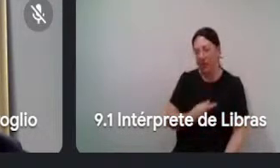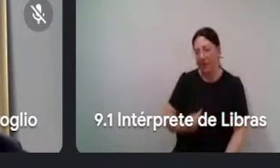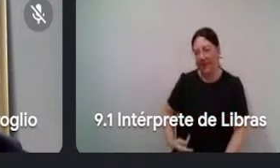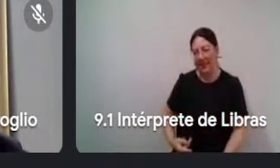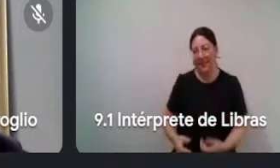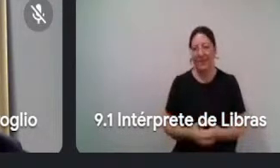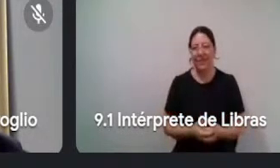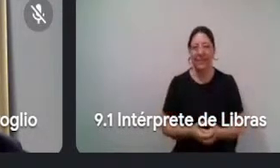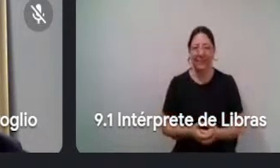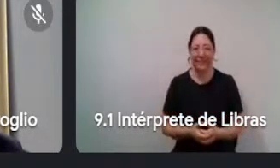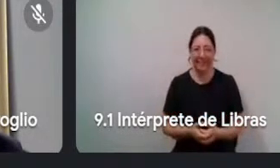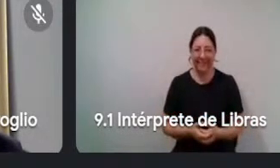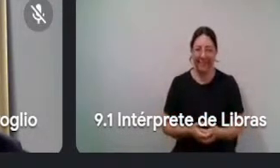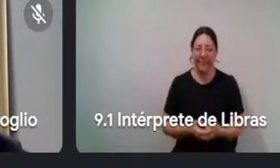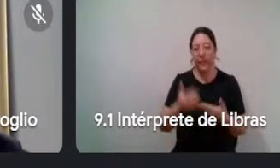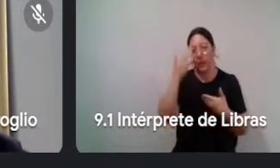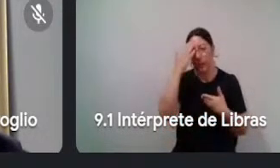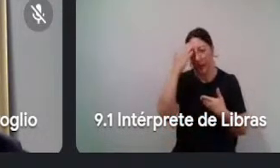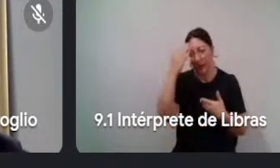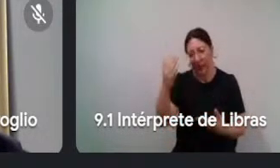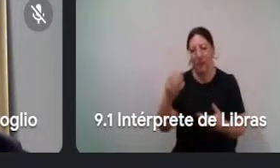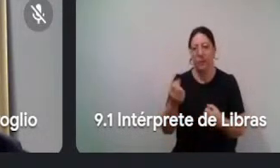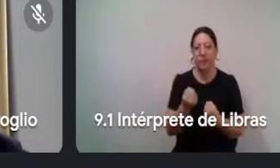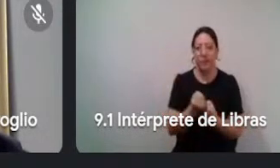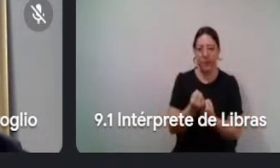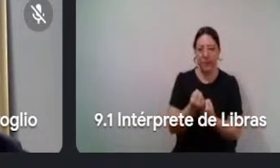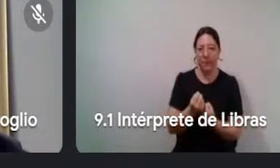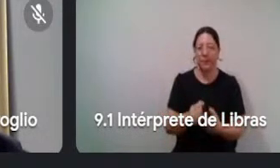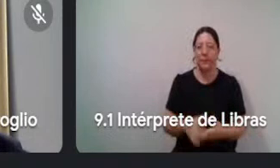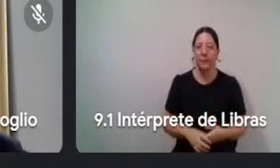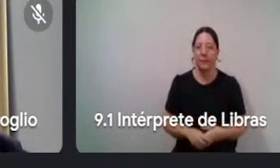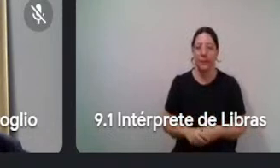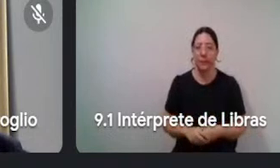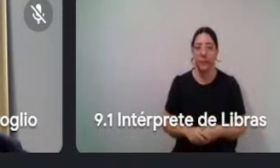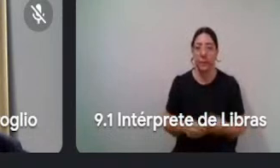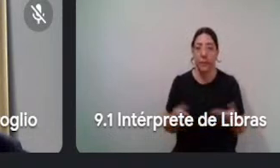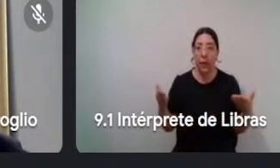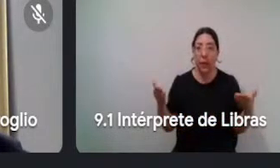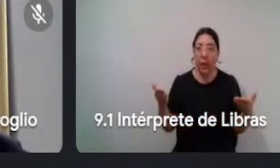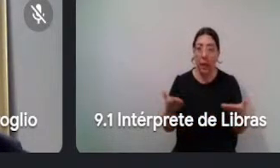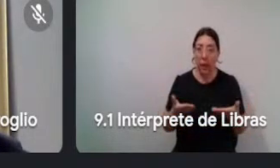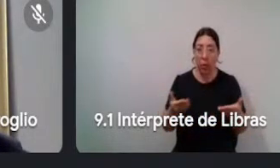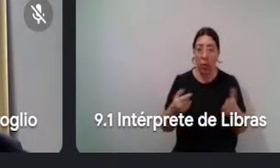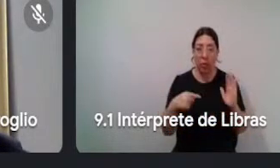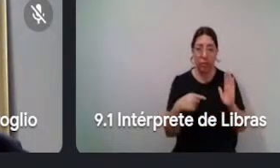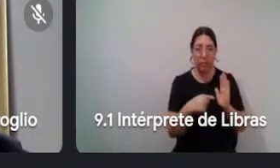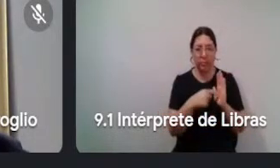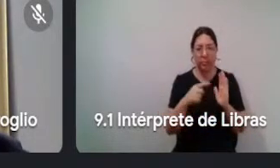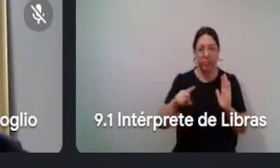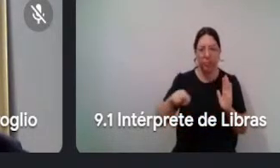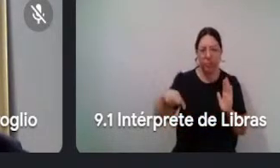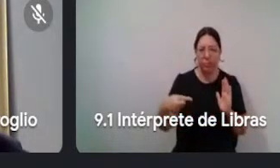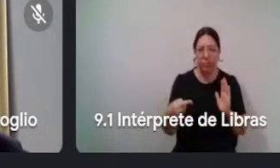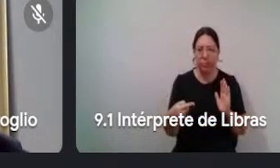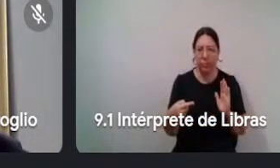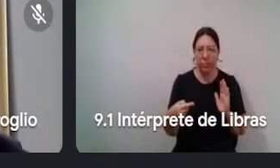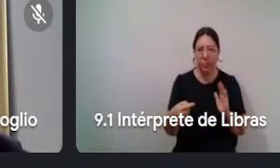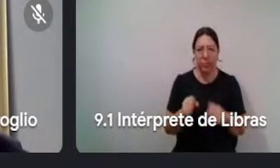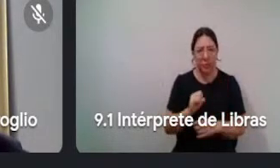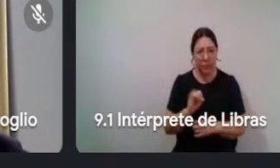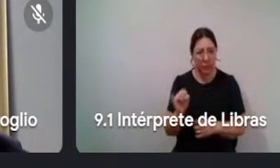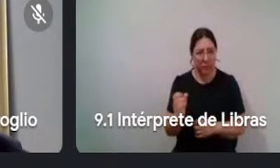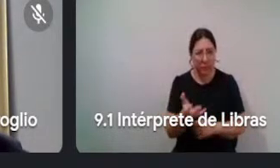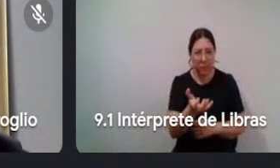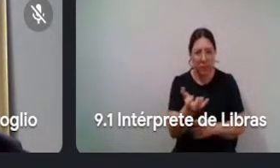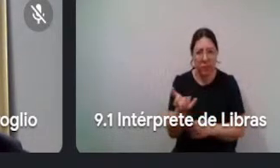pelo empenho e pelo apoio. Bom, vamos passar então para a próxima pauta. Se alguém quiser fazer uso